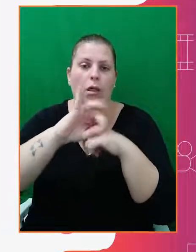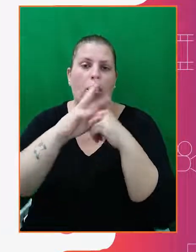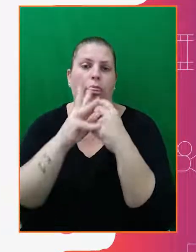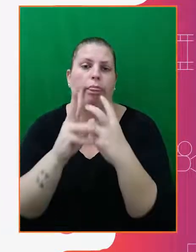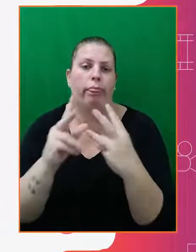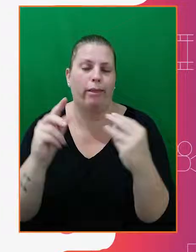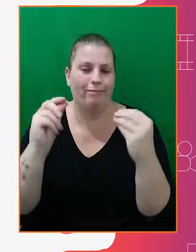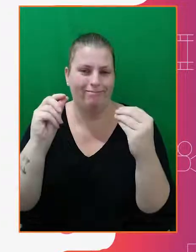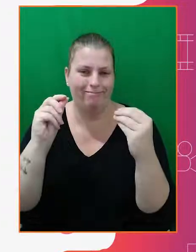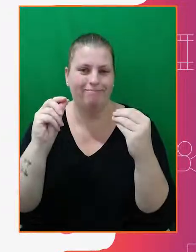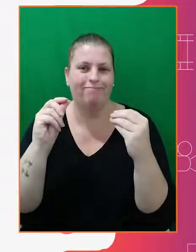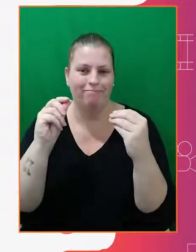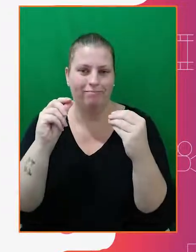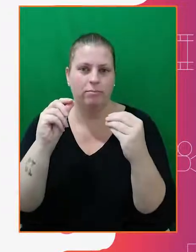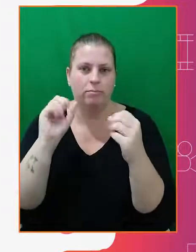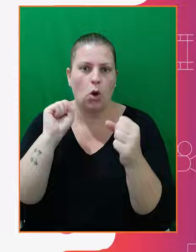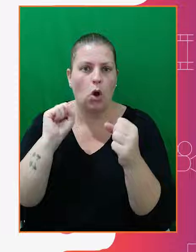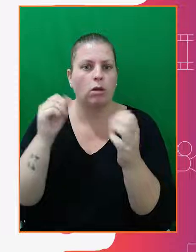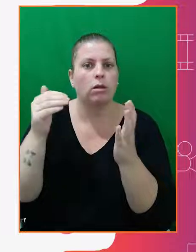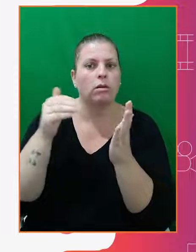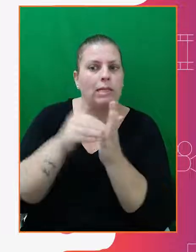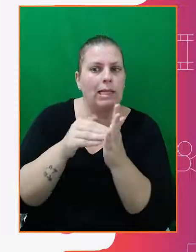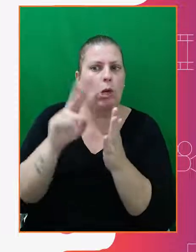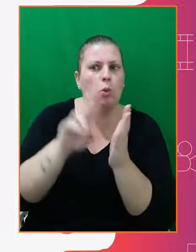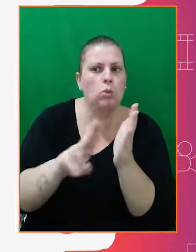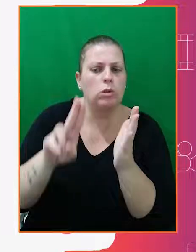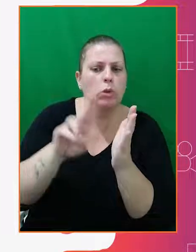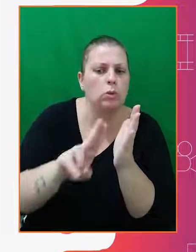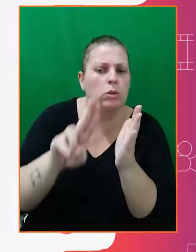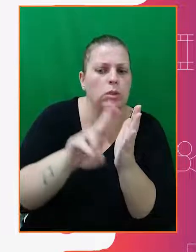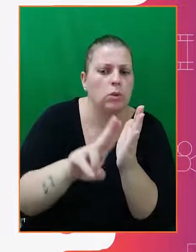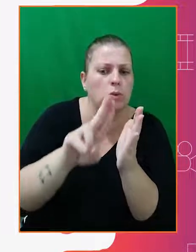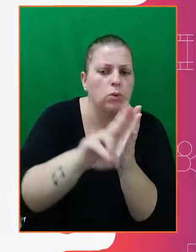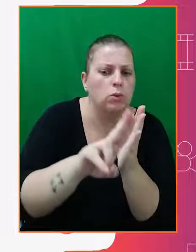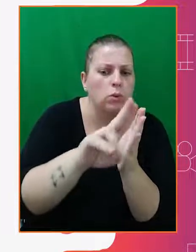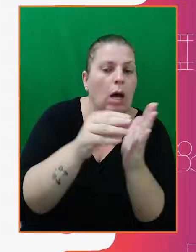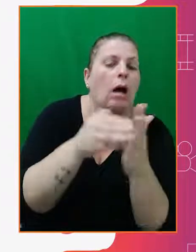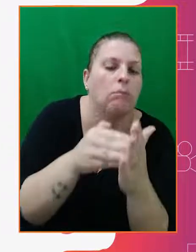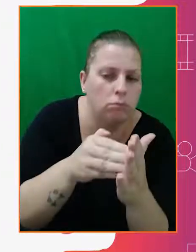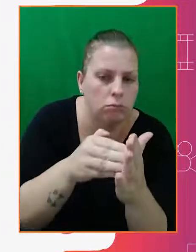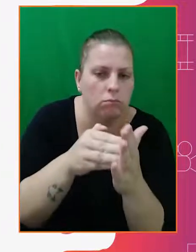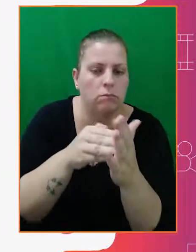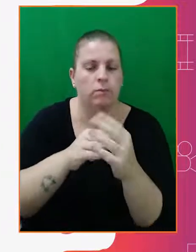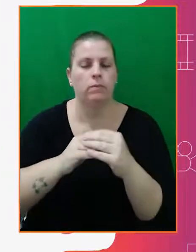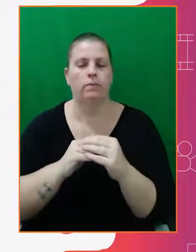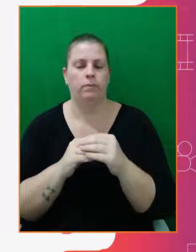não se deforme demais e que se saiba até onde ele pode ir e até onde ele pode se movimentar.